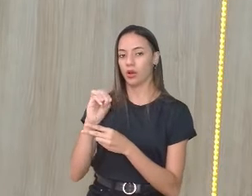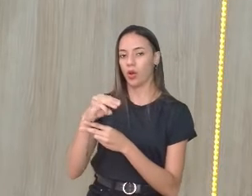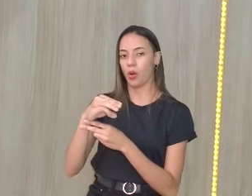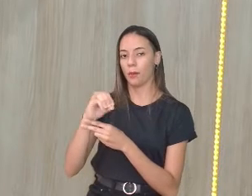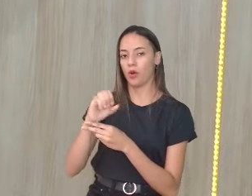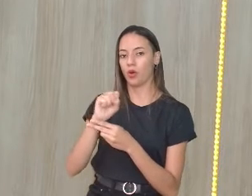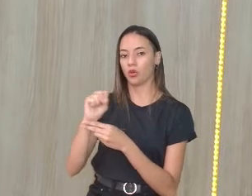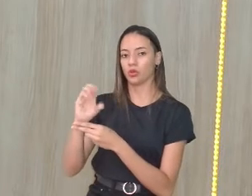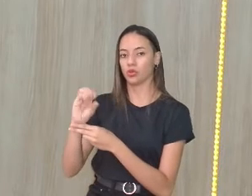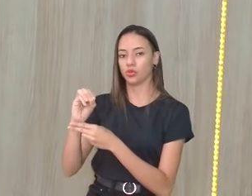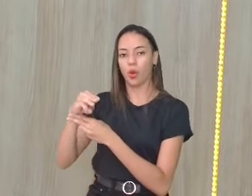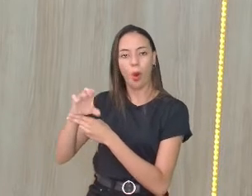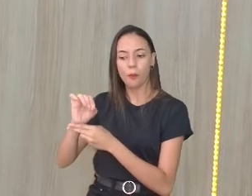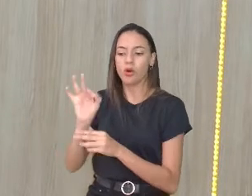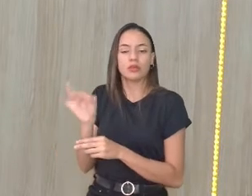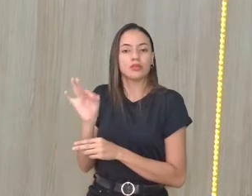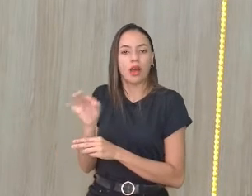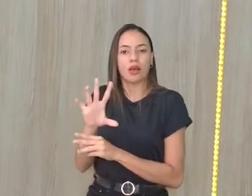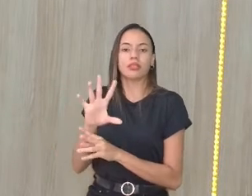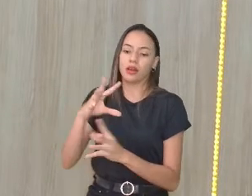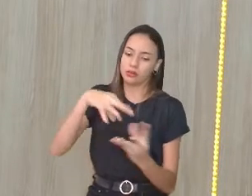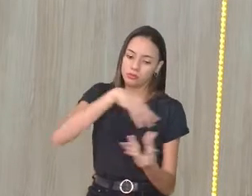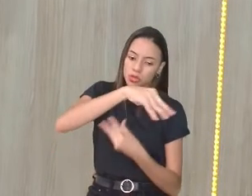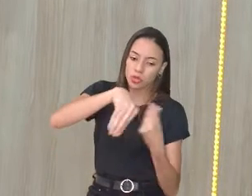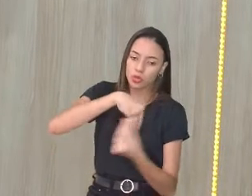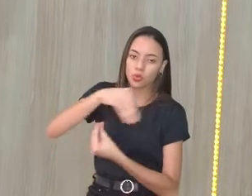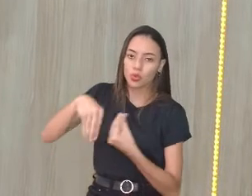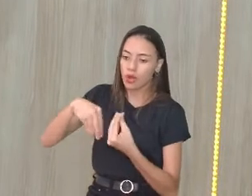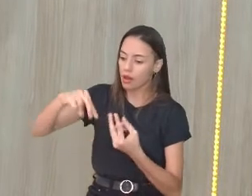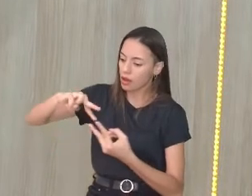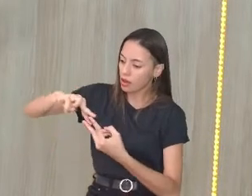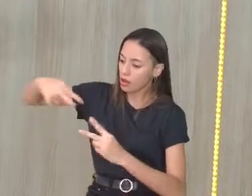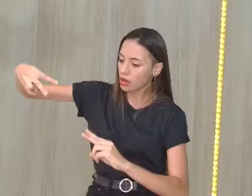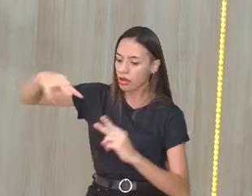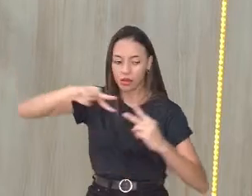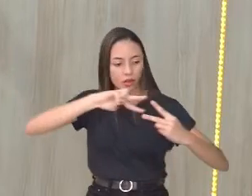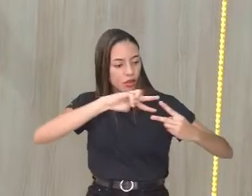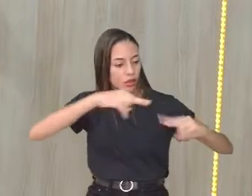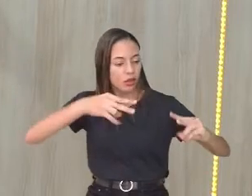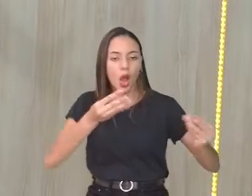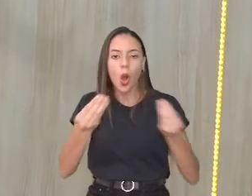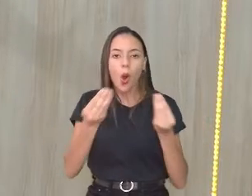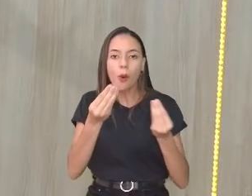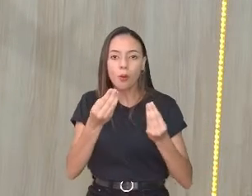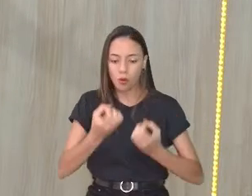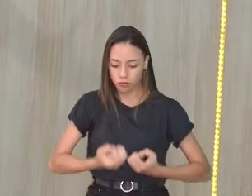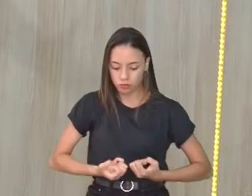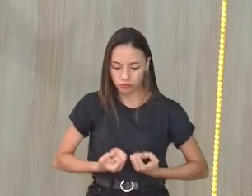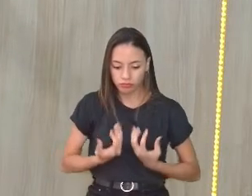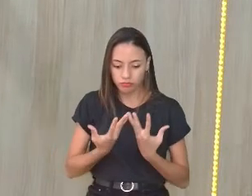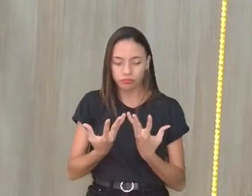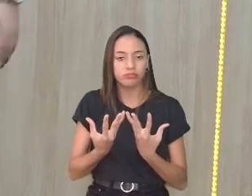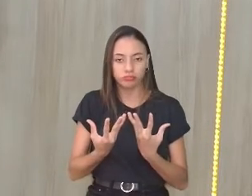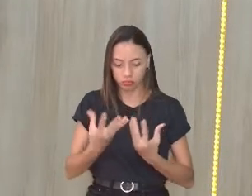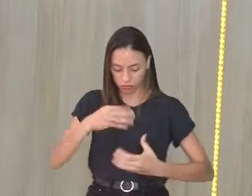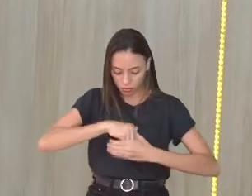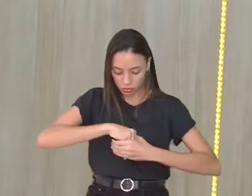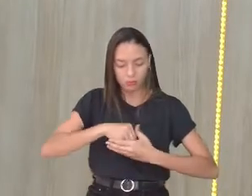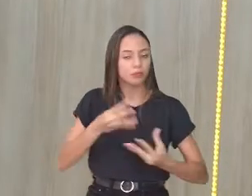professora? Sim. E aí junta nessas informações de cada gene e como esses genes vão se expressar. Tá